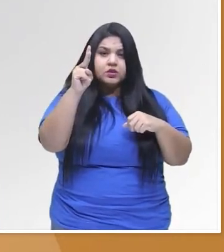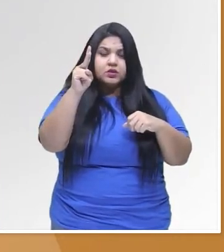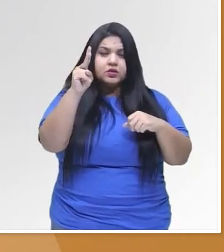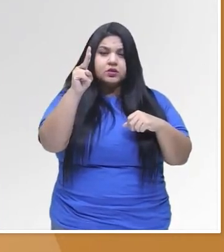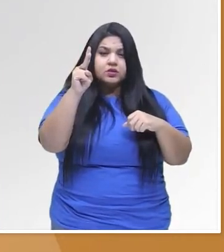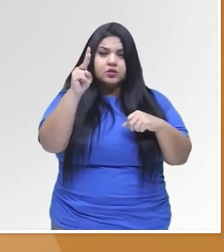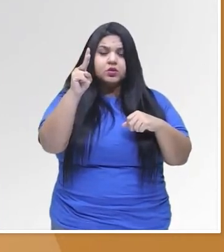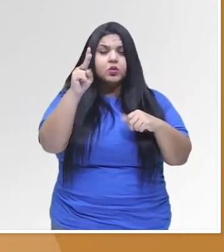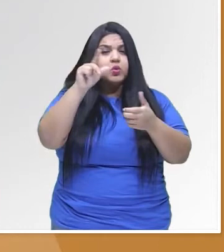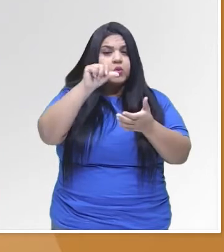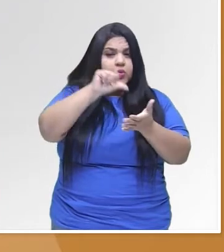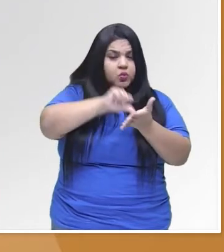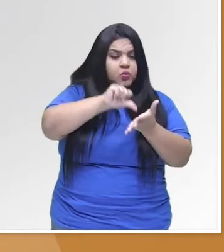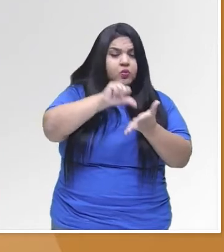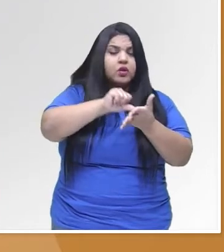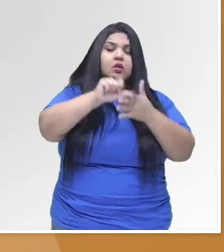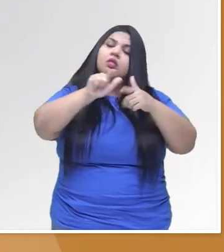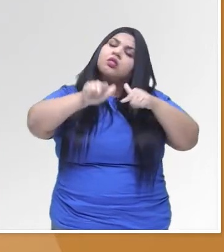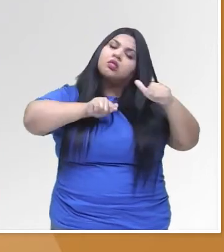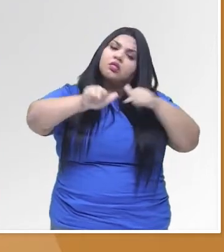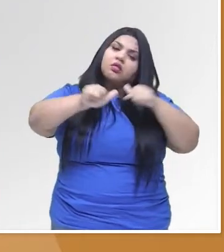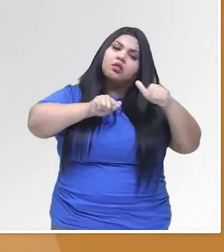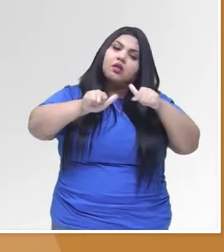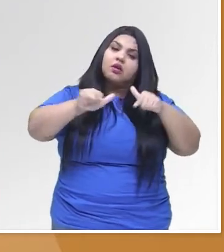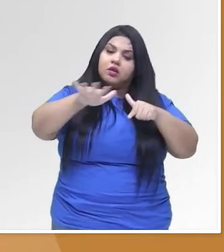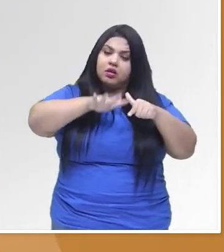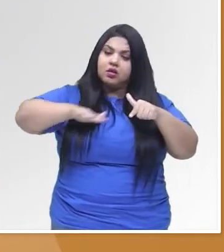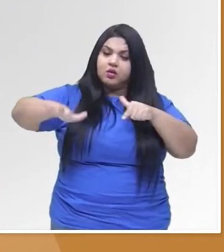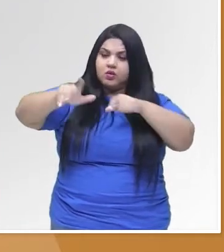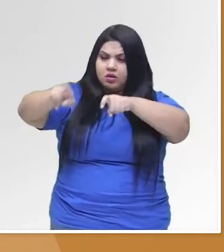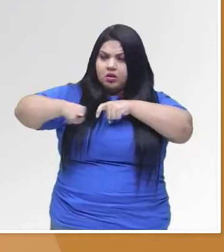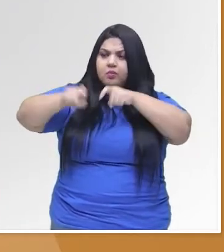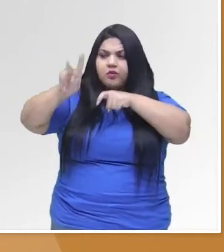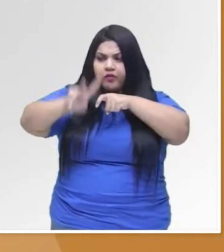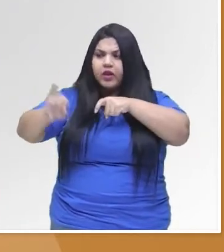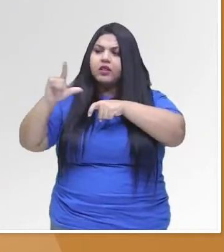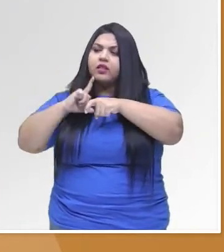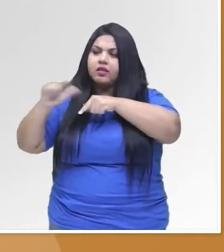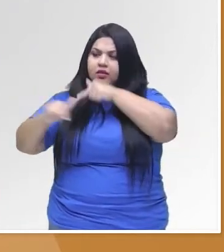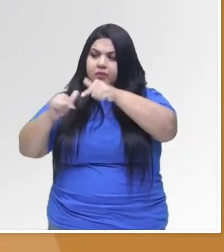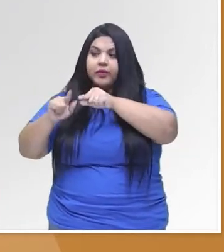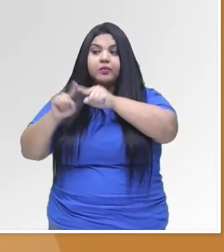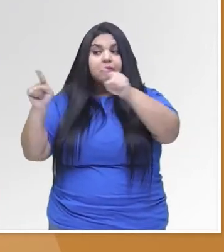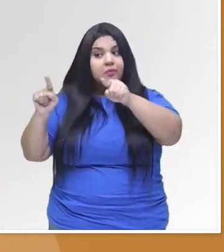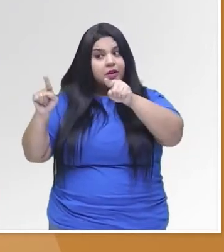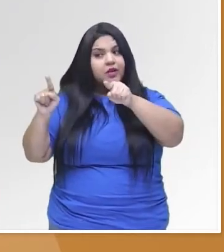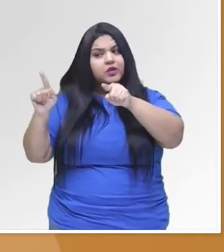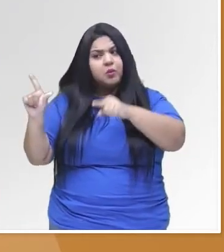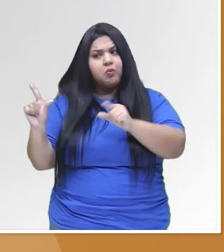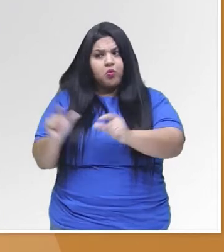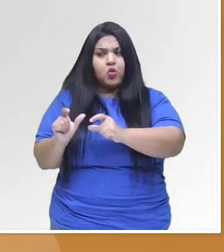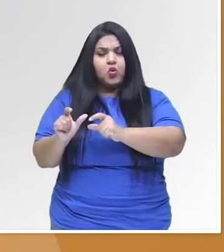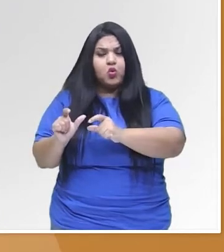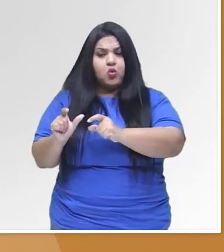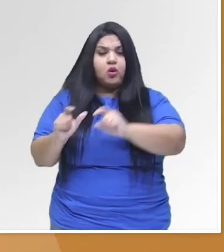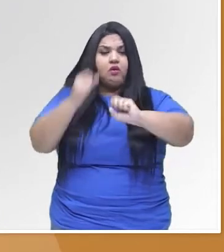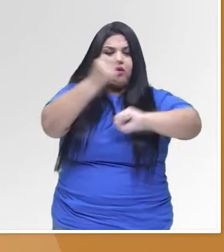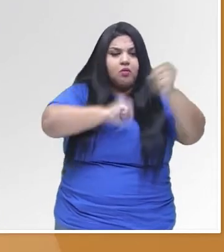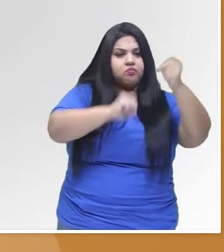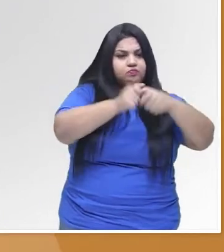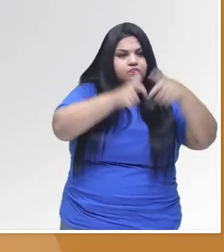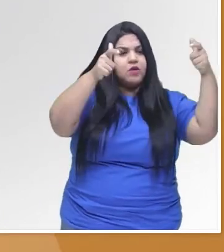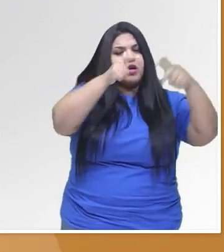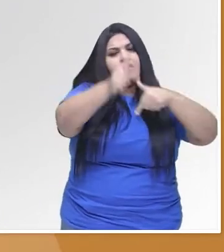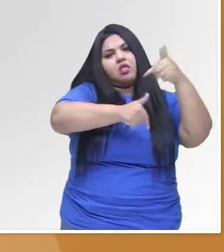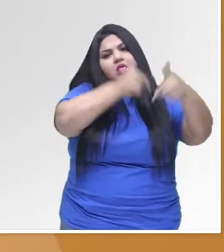trabalho. Tá? Então, o campo vai gerar trabalho? Vai, mas não tanto quanto a indústria.